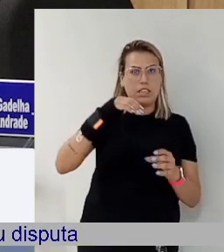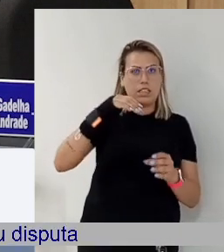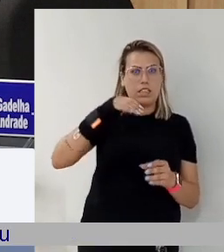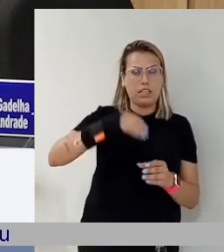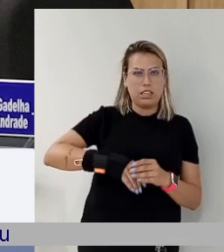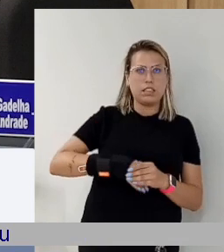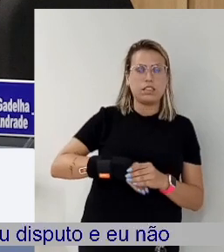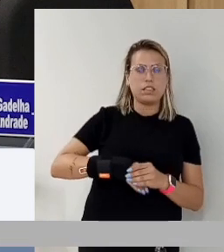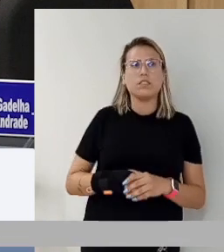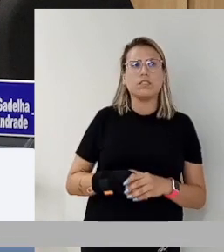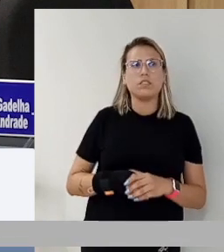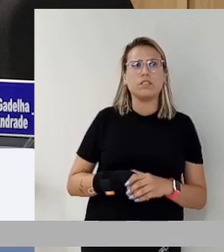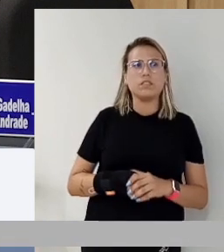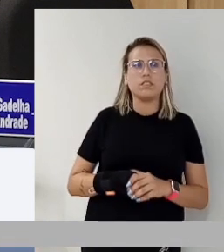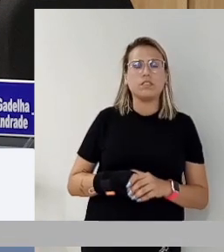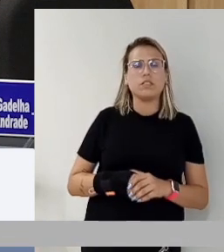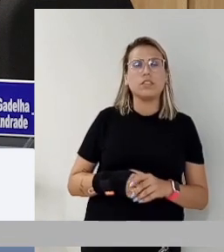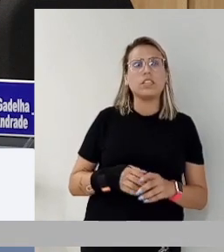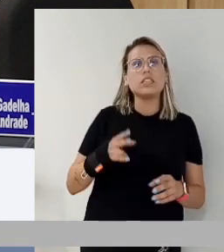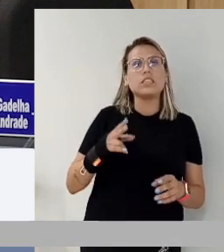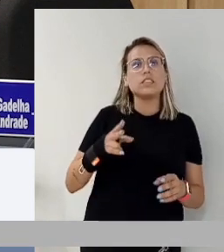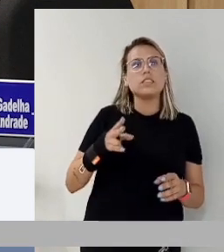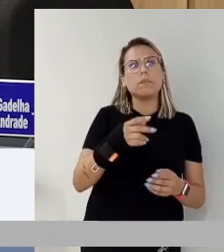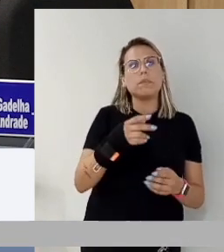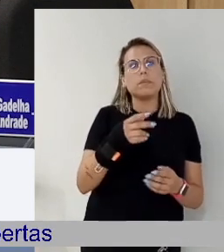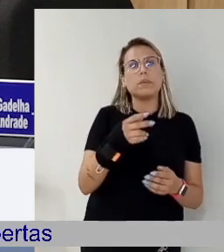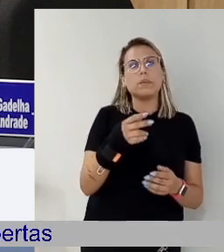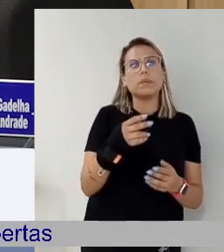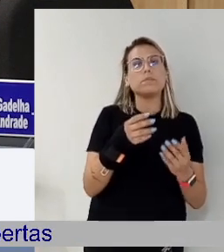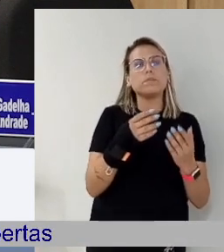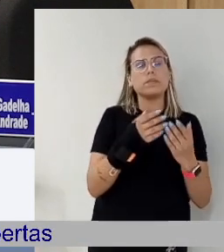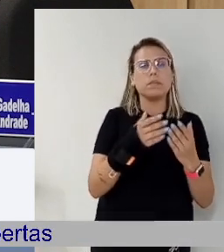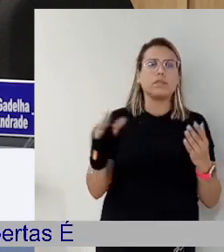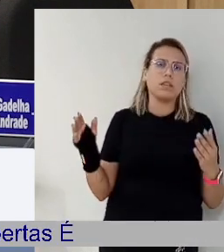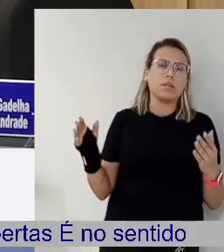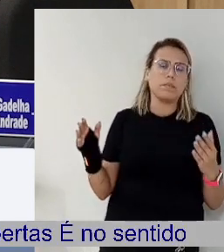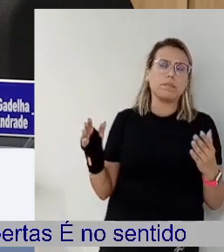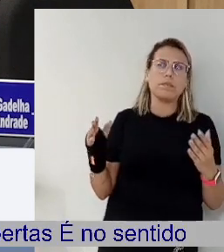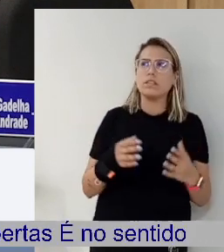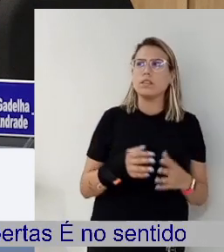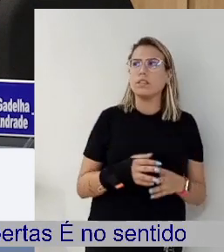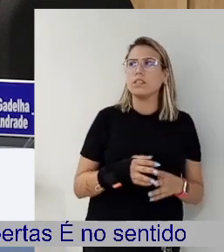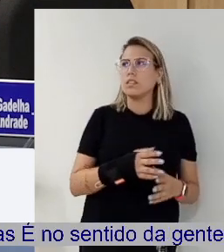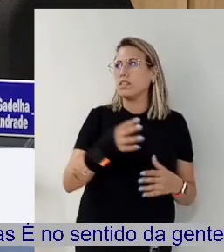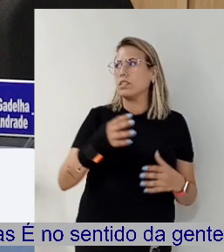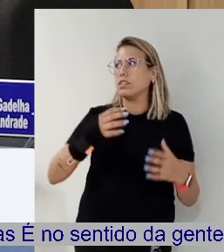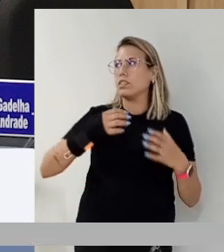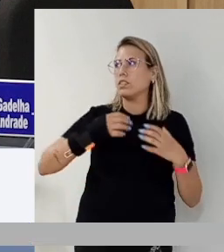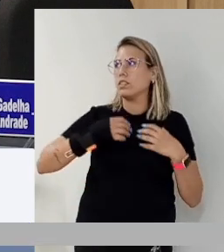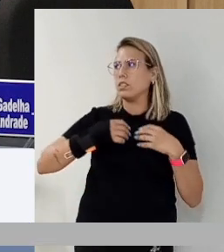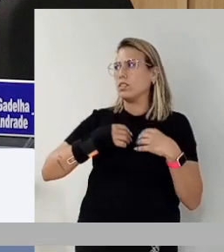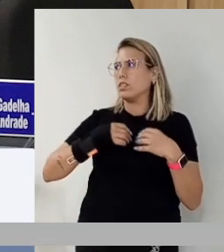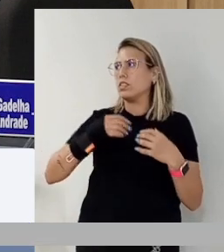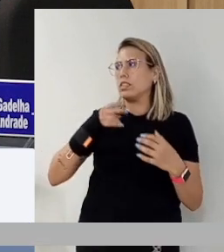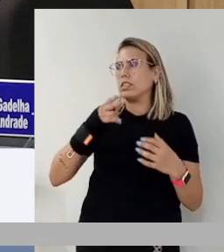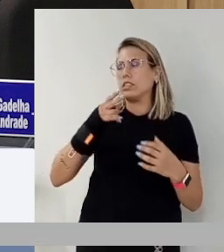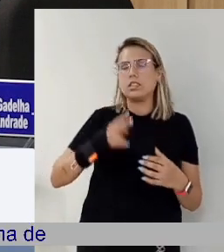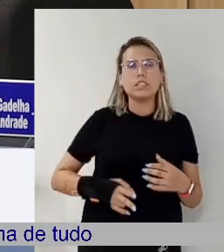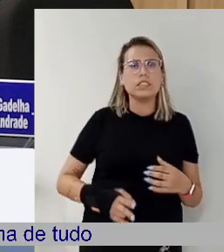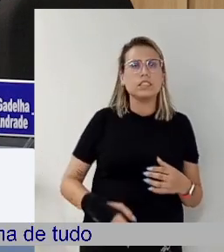que eu não quero deixar Sempre as portas abertas e no sentido da gente poder sempre estar acima de tudo